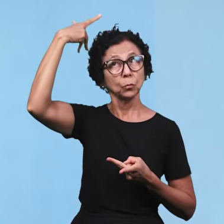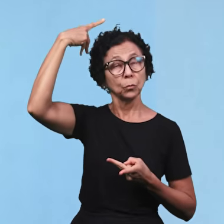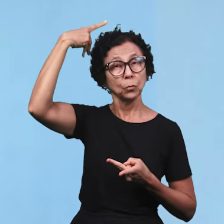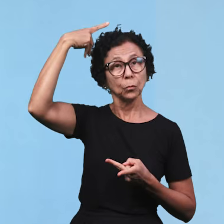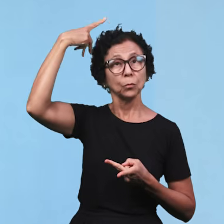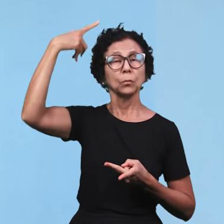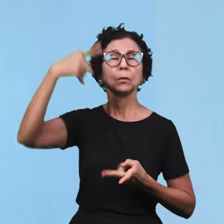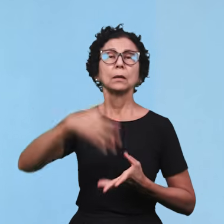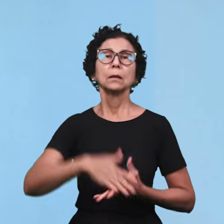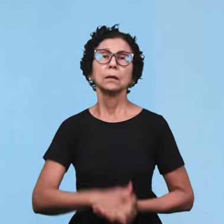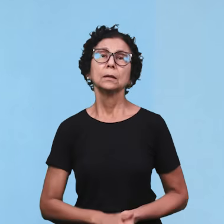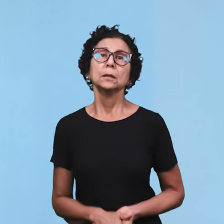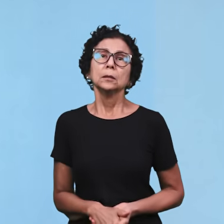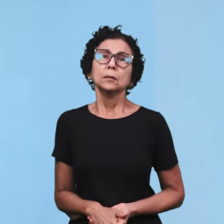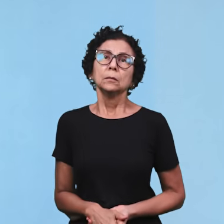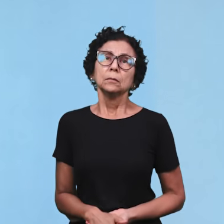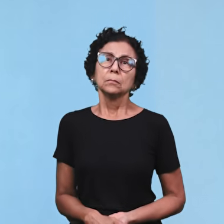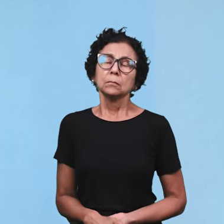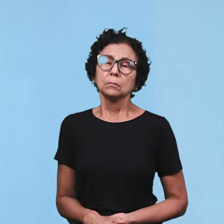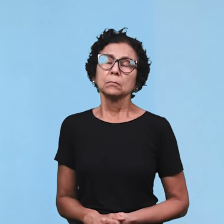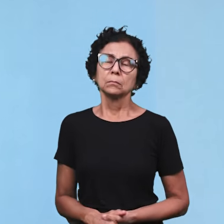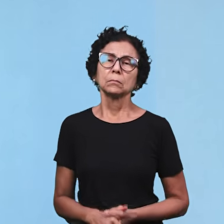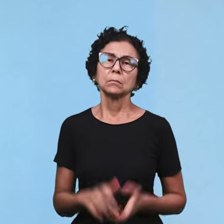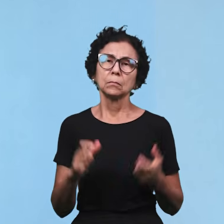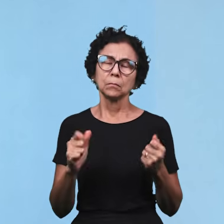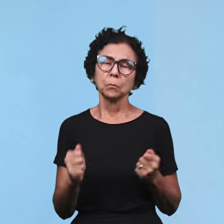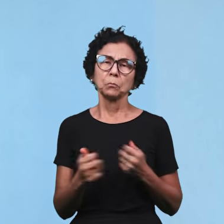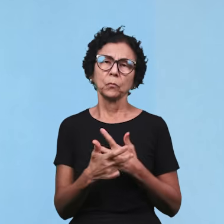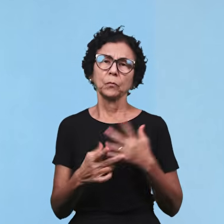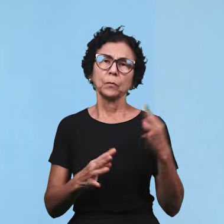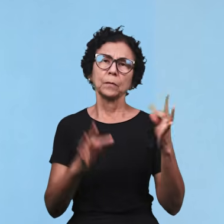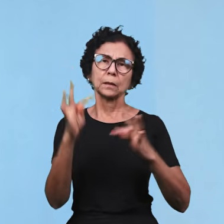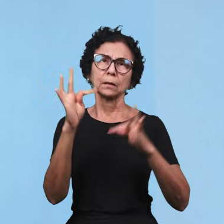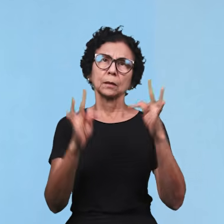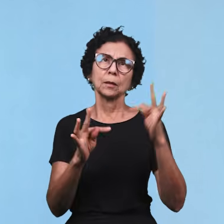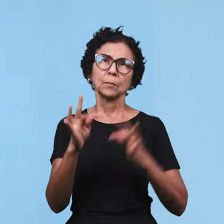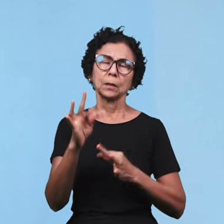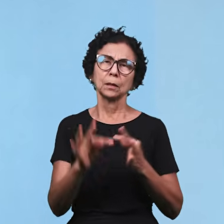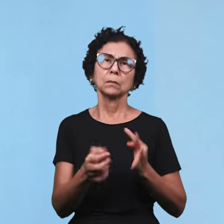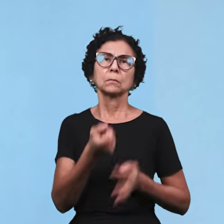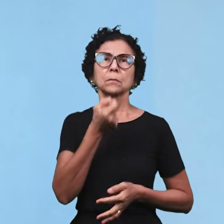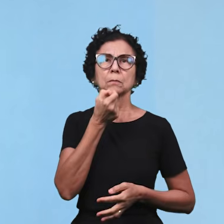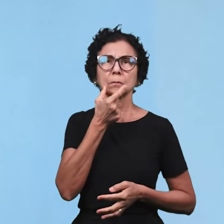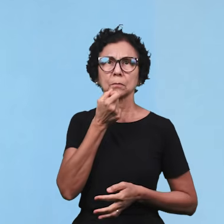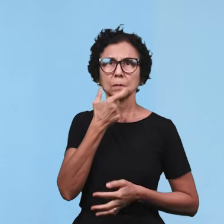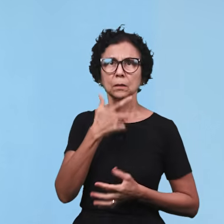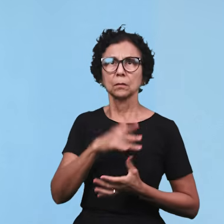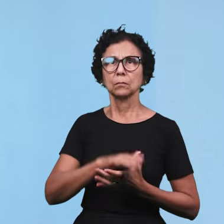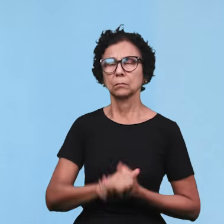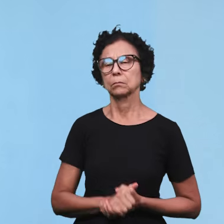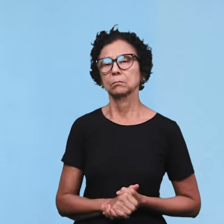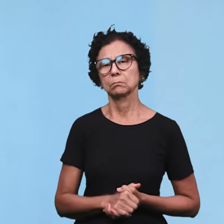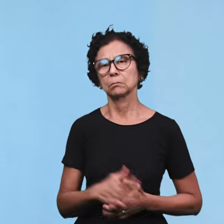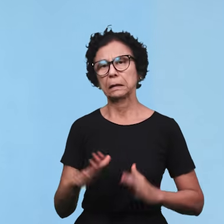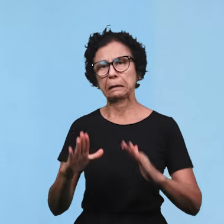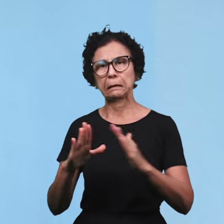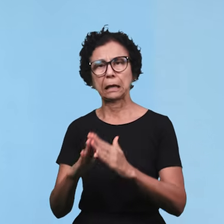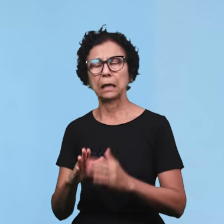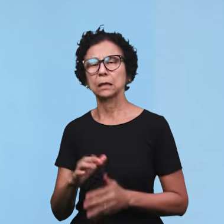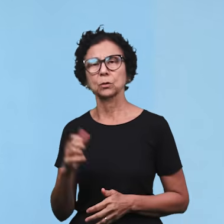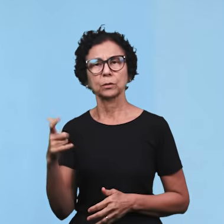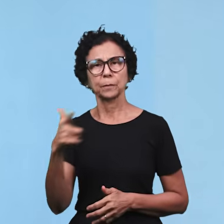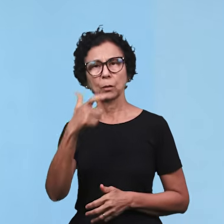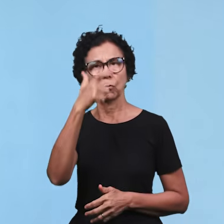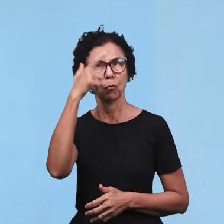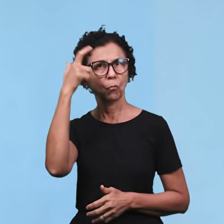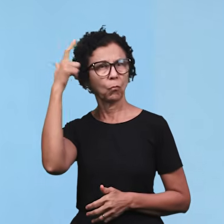Exatamente. A gente pode fazer loções, né, que são medicamentos tópicos, onde o paciente vai aplicar, às vezes com spray, às vezes uma